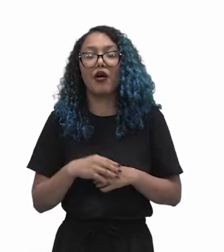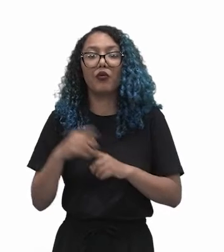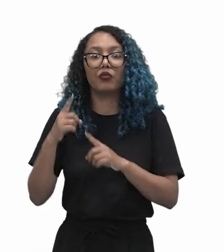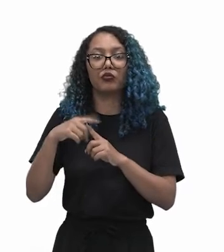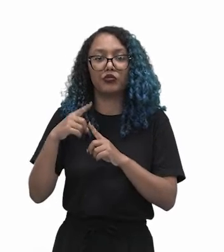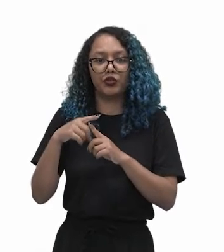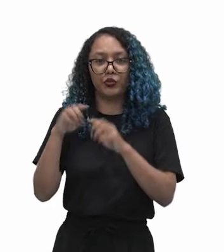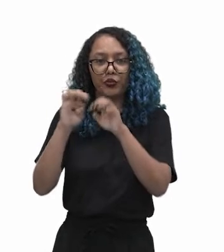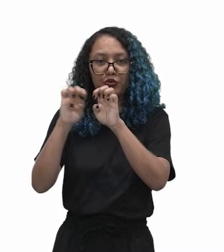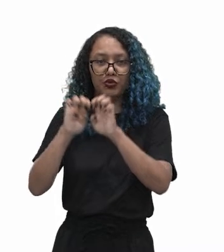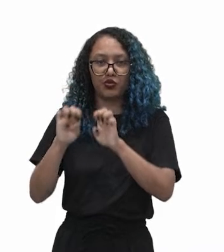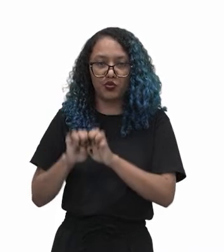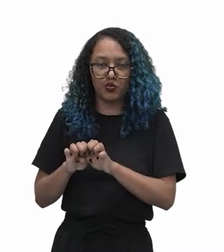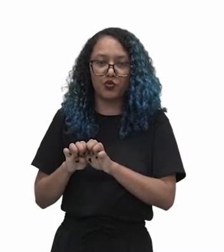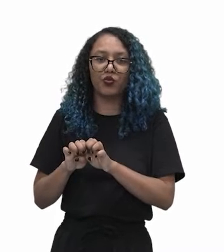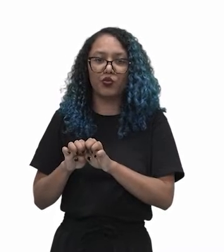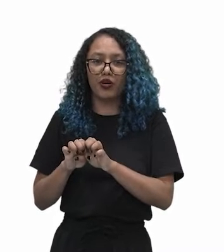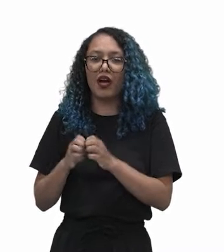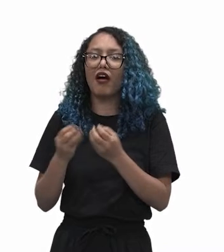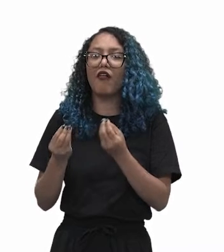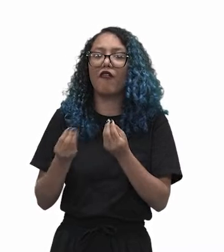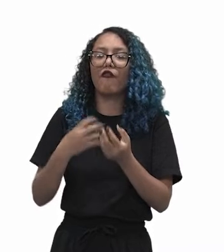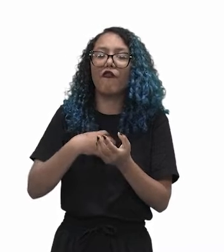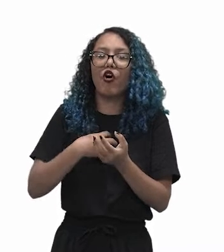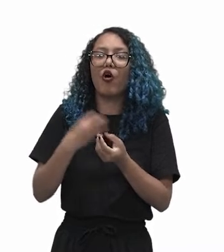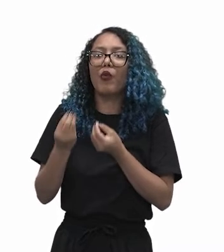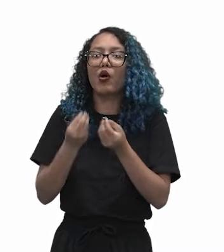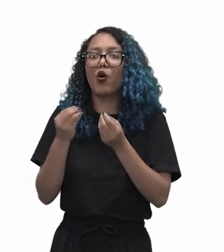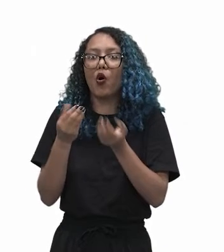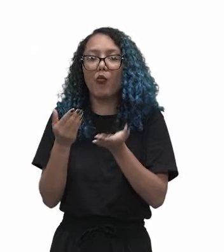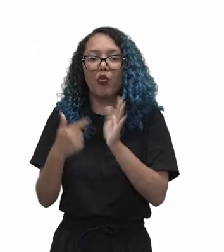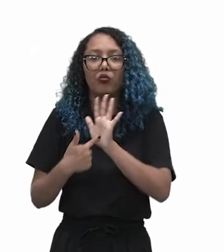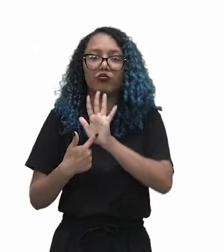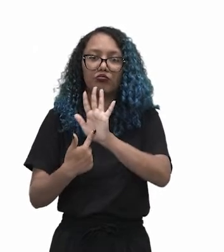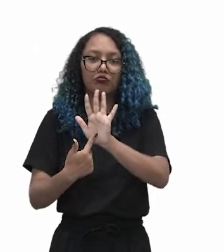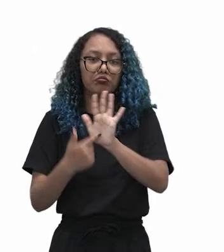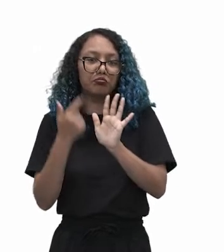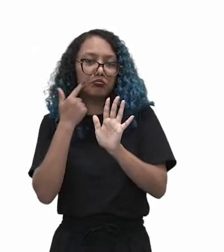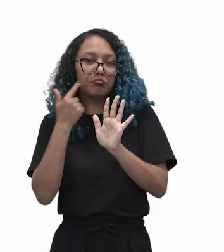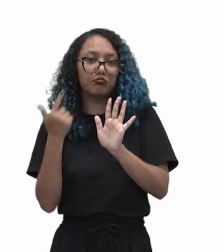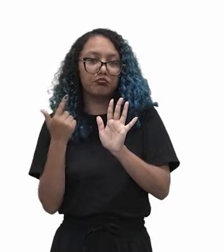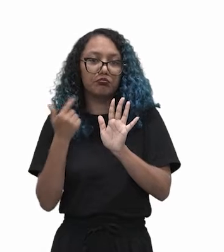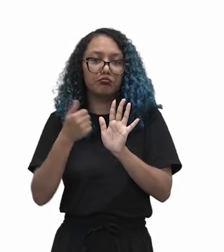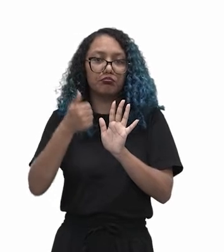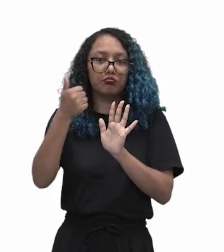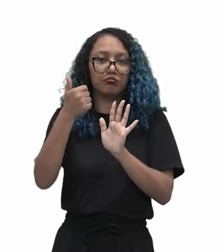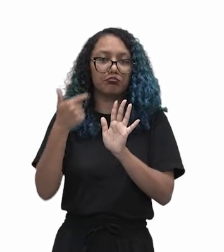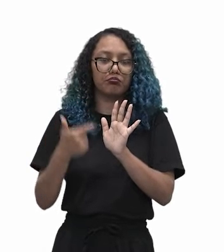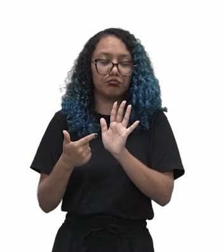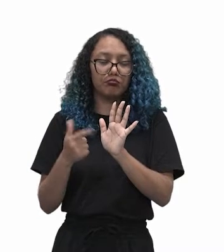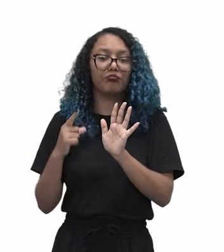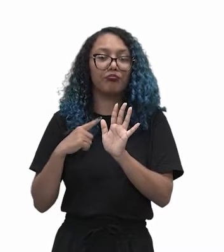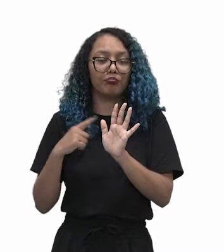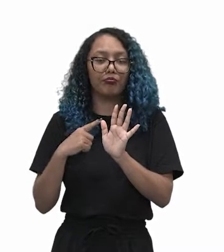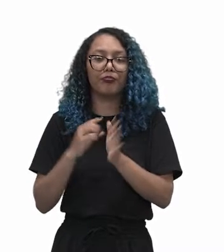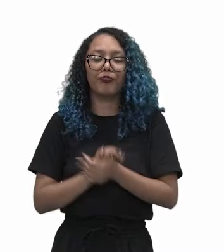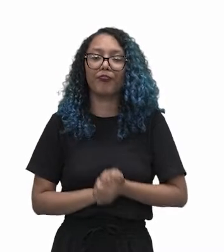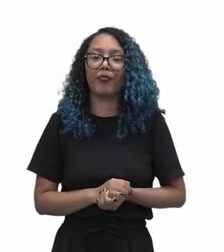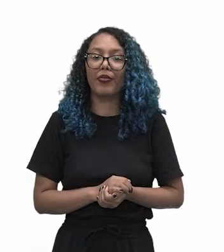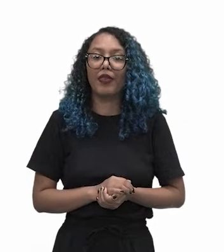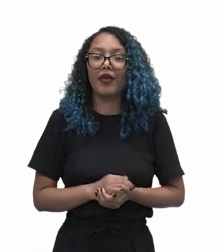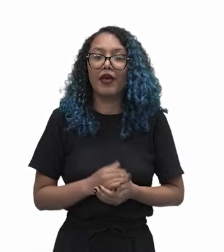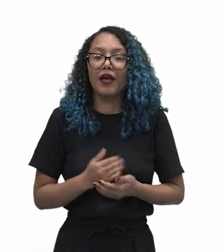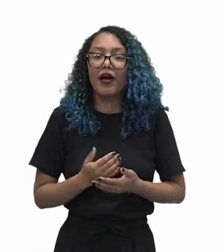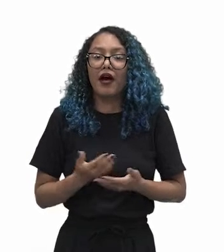a estrutura, né? É a maneira como a cadeia aberta se apresenta. E agora vamos ver a classificação, primeiramente,